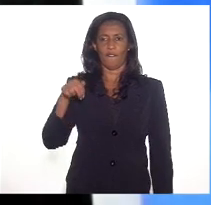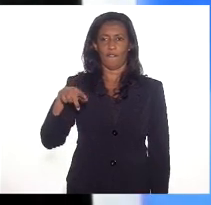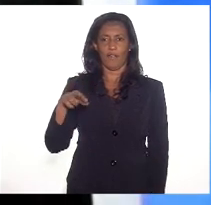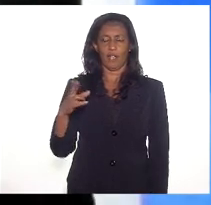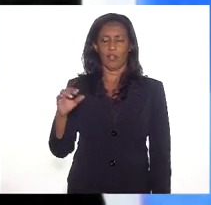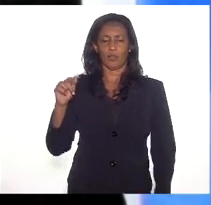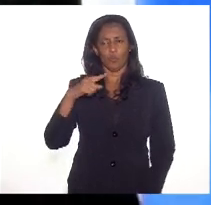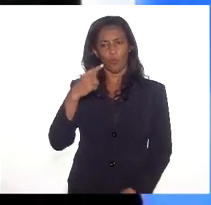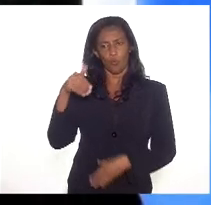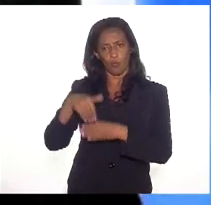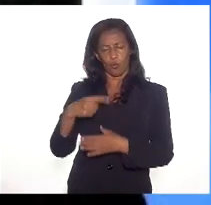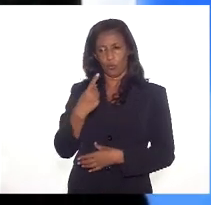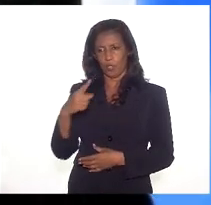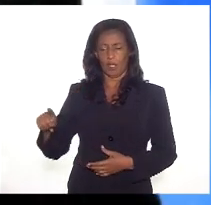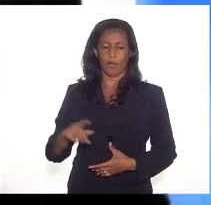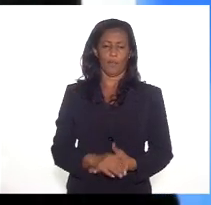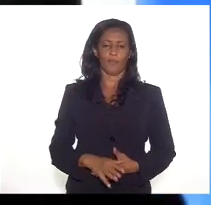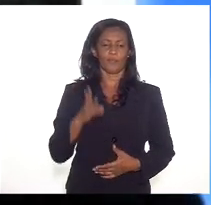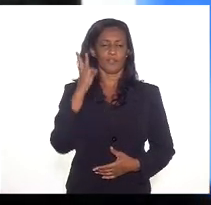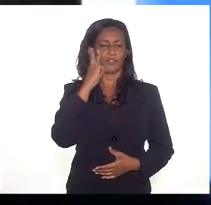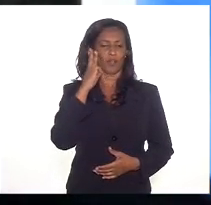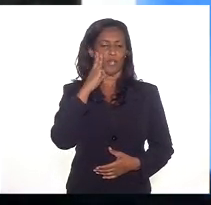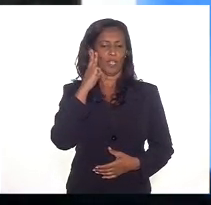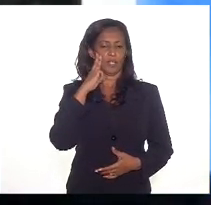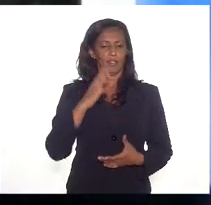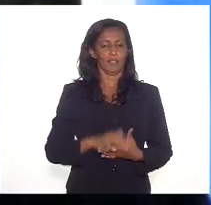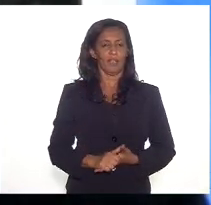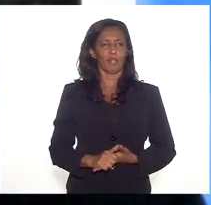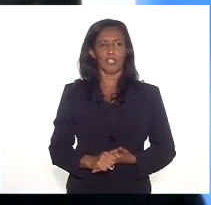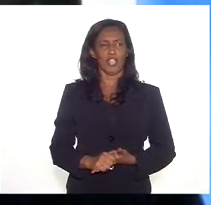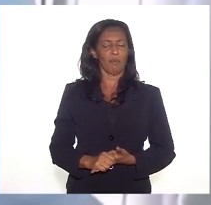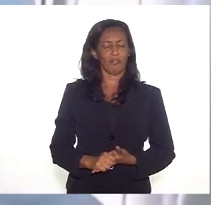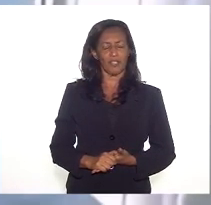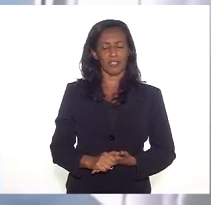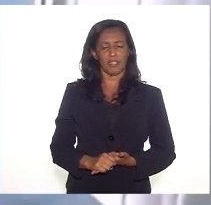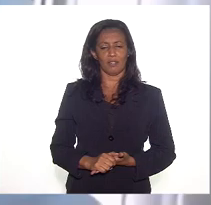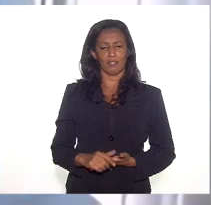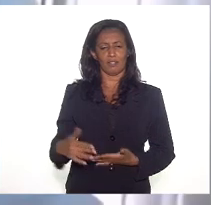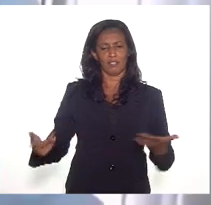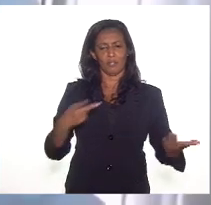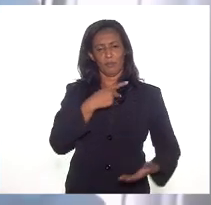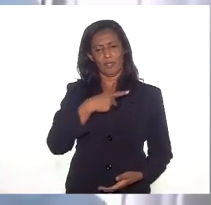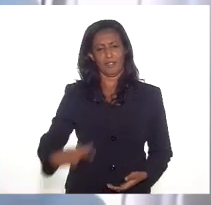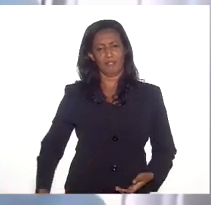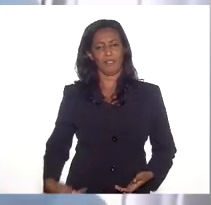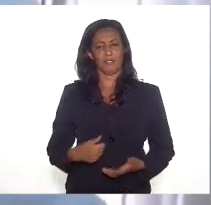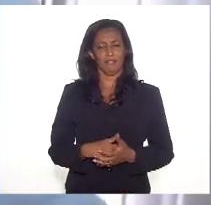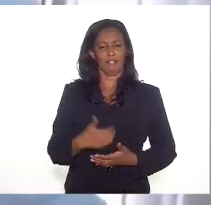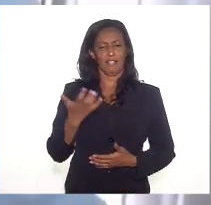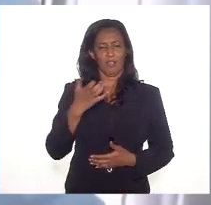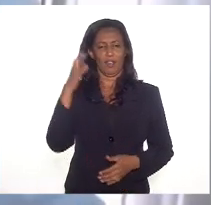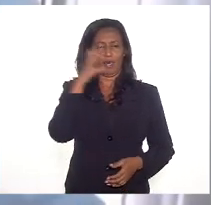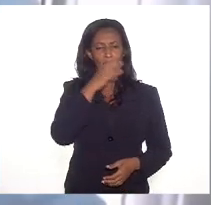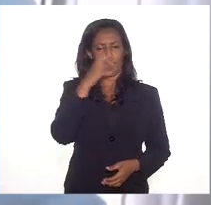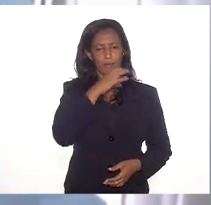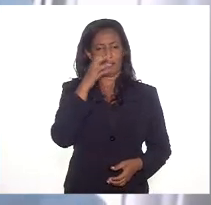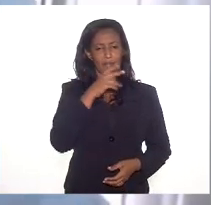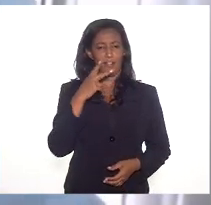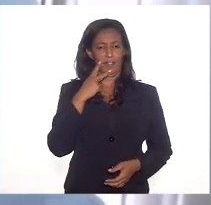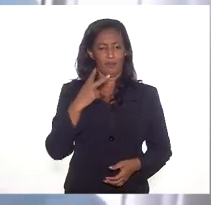votou não no grupo. Deputado Valdeque Carneiro. Senhor presidente Jair Bittencourt, eu quero rapidamente